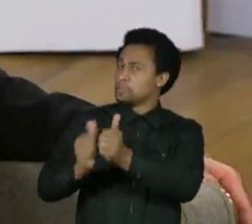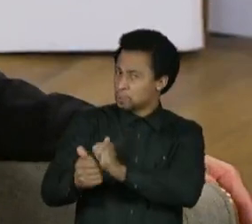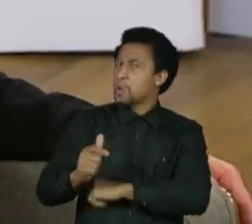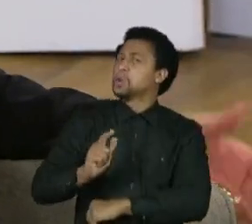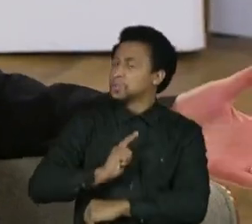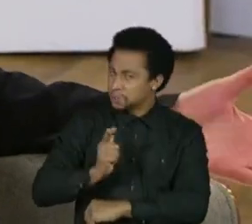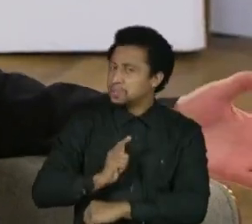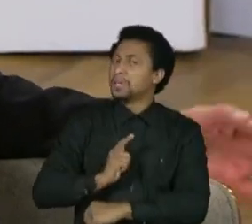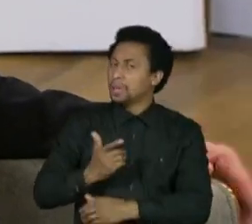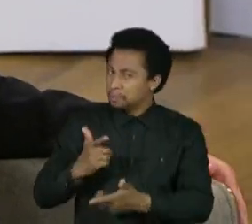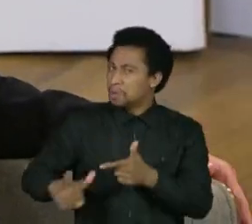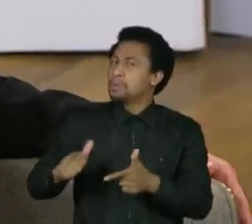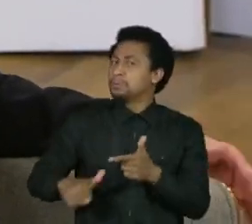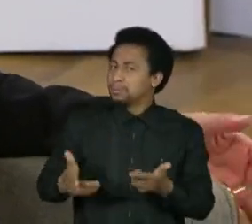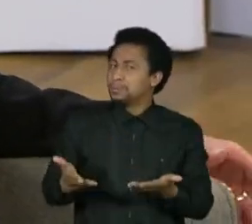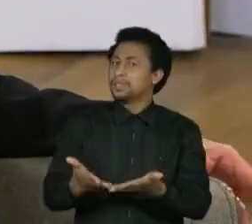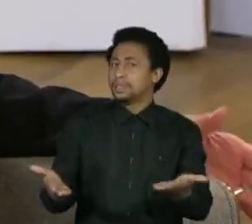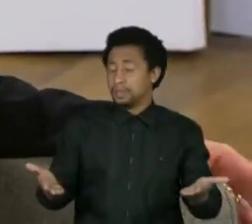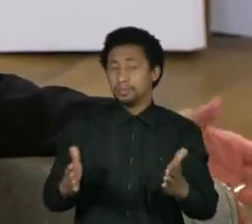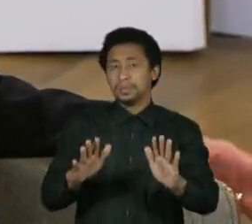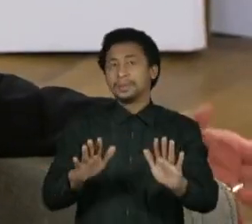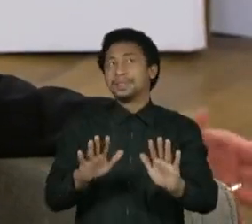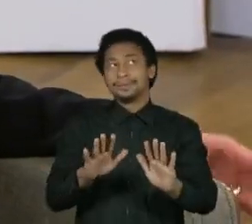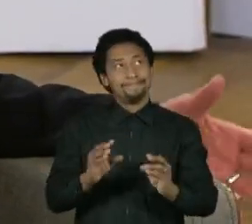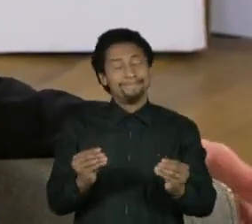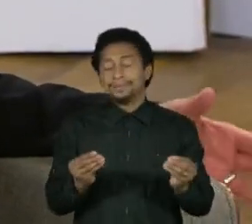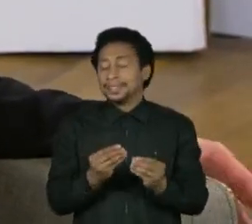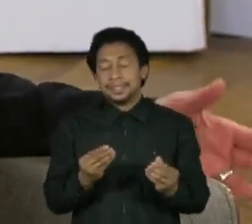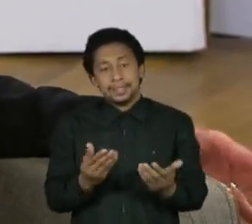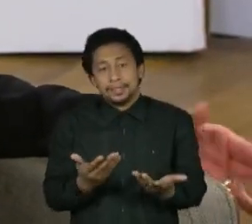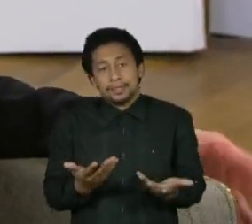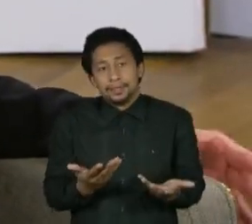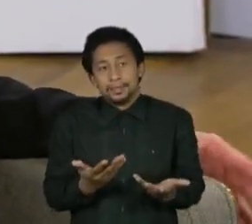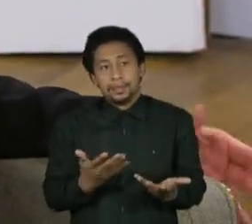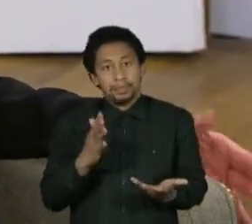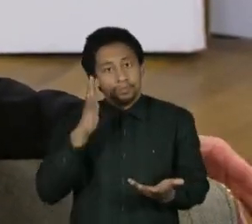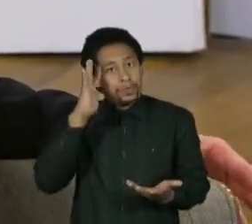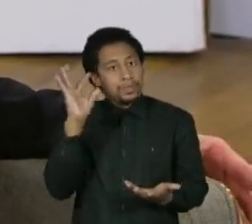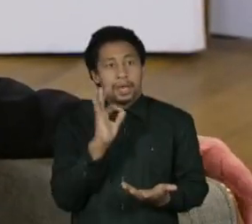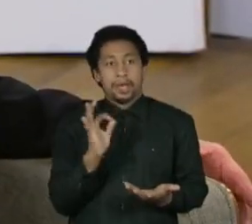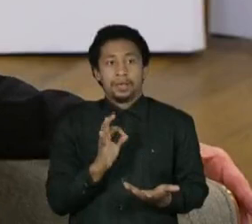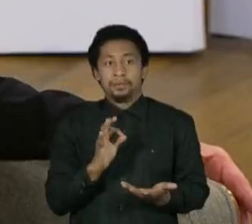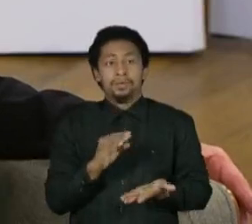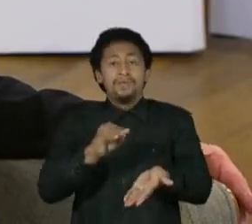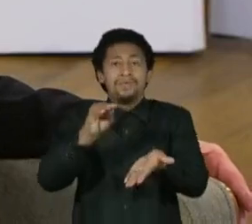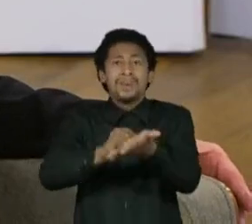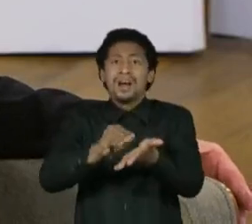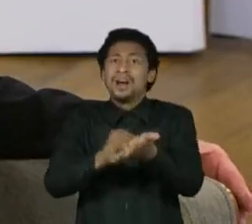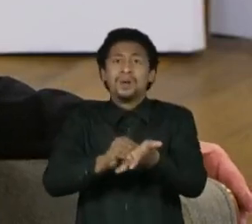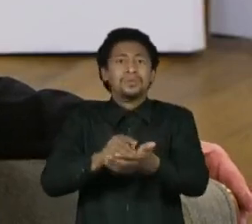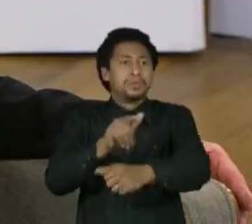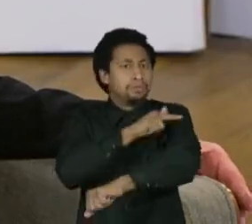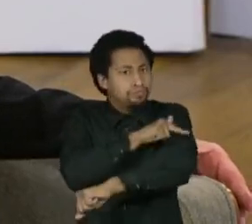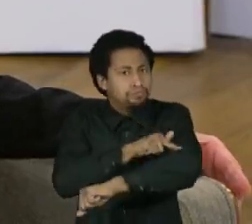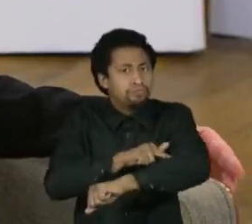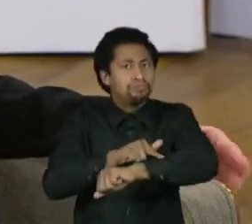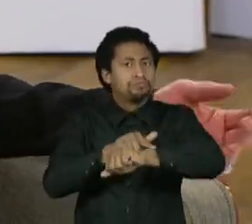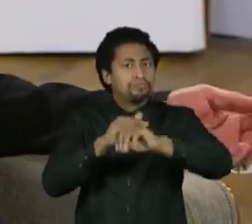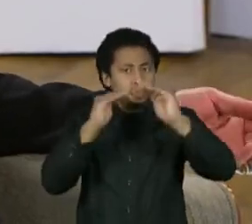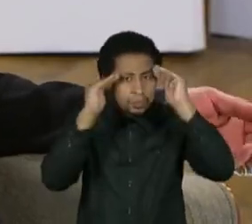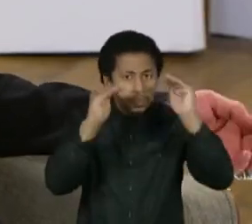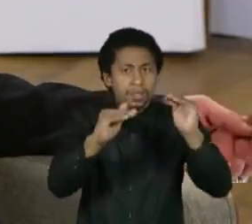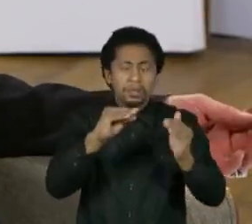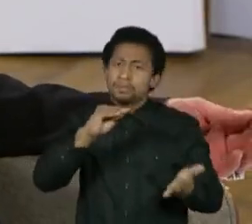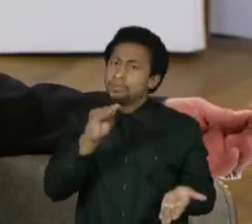né? Então, assim, essas coisas que eu não entendo muito. Uma falta de respeito geral, mas